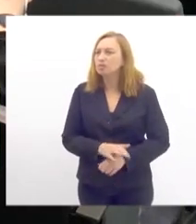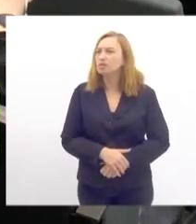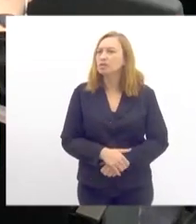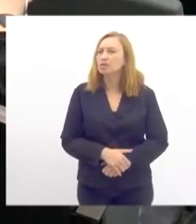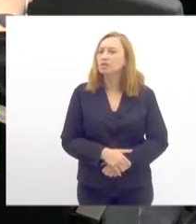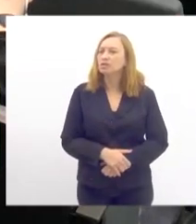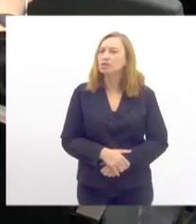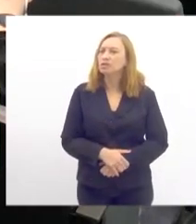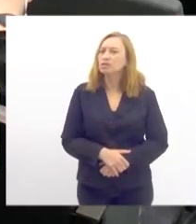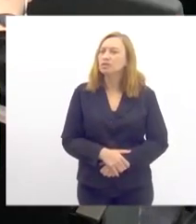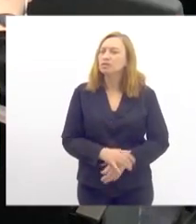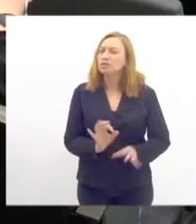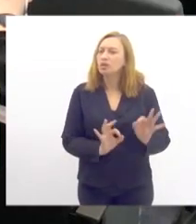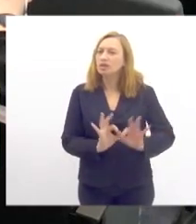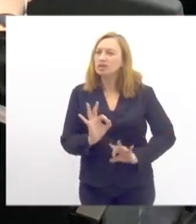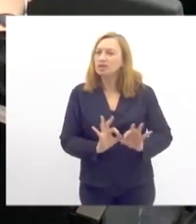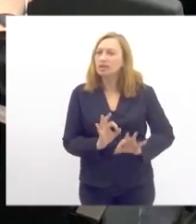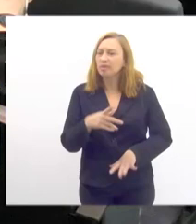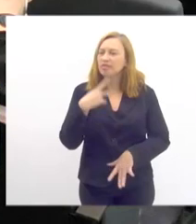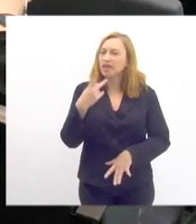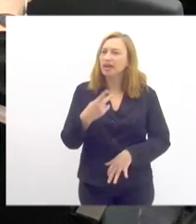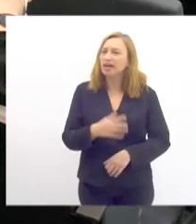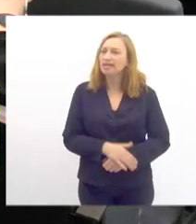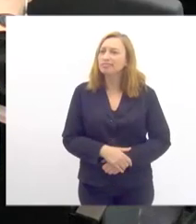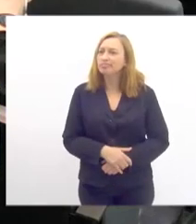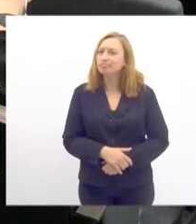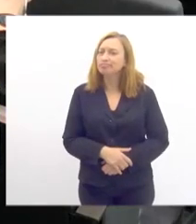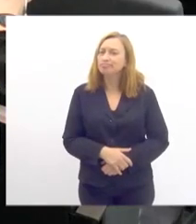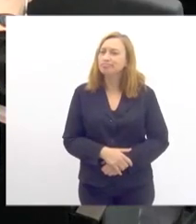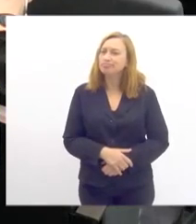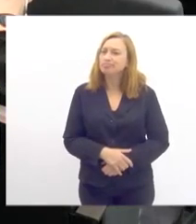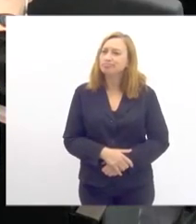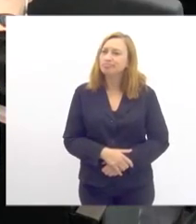Deixa eu só me organizar aqui.